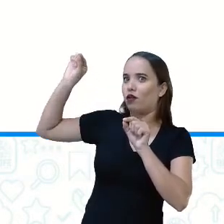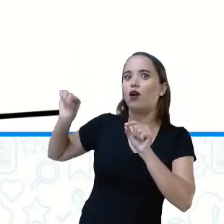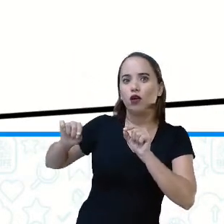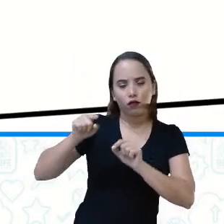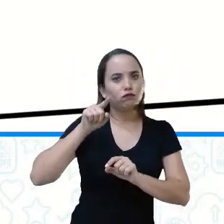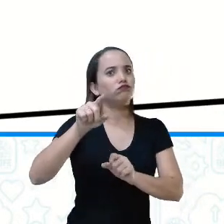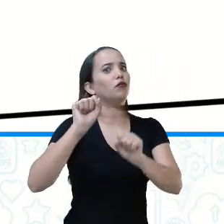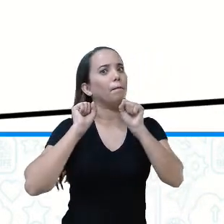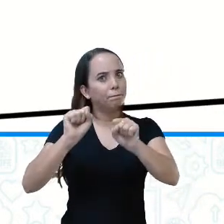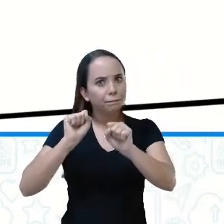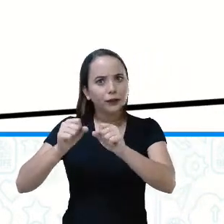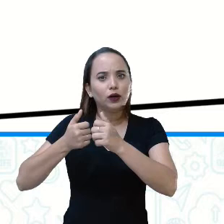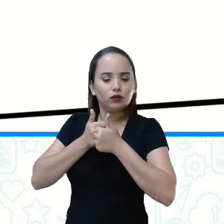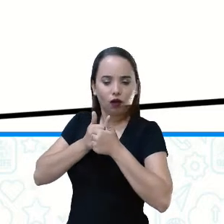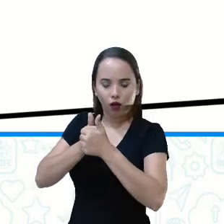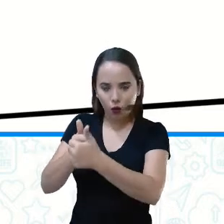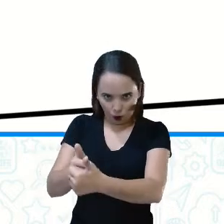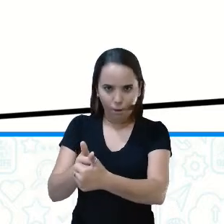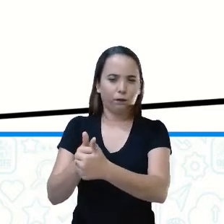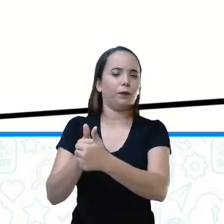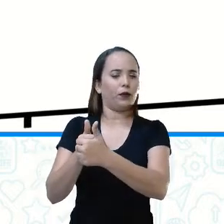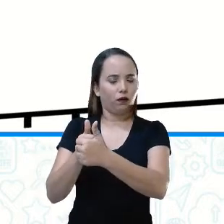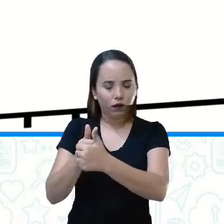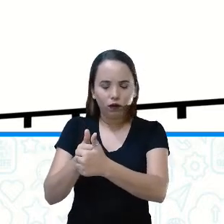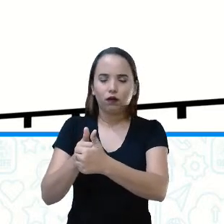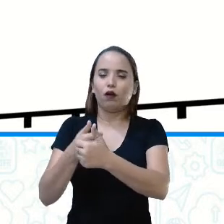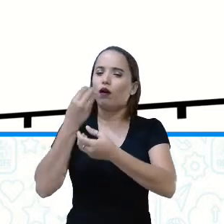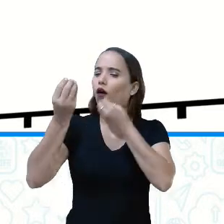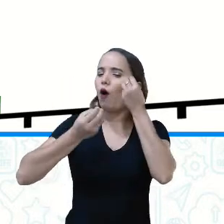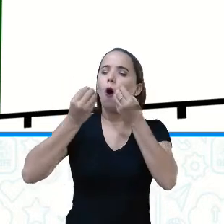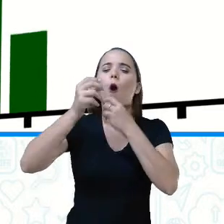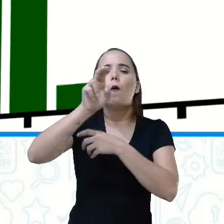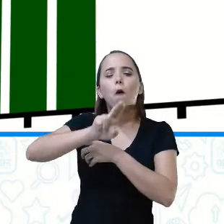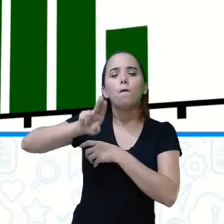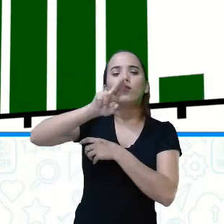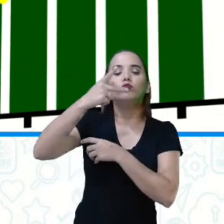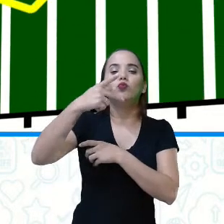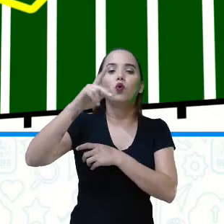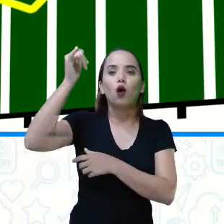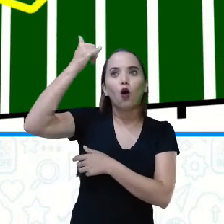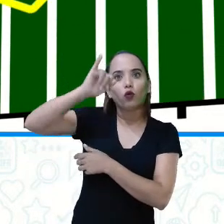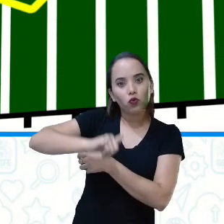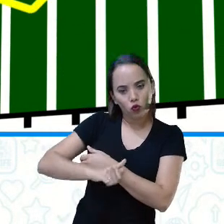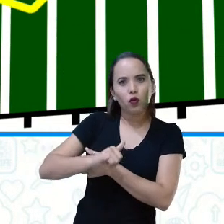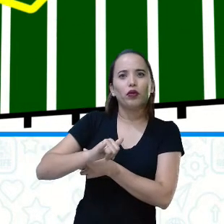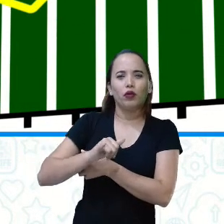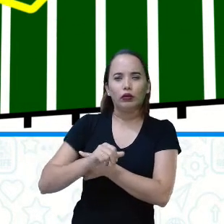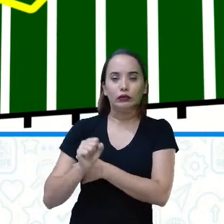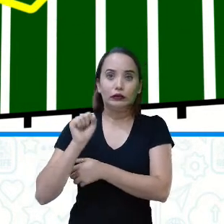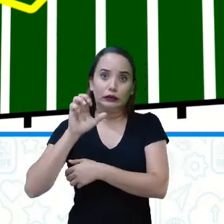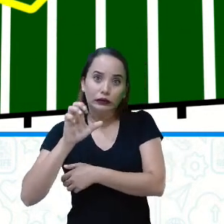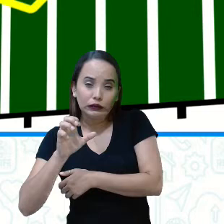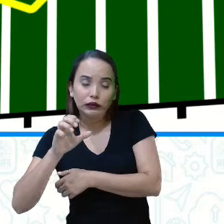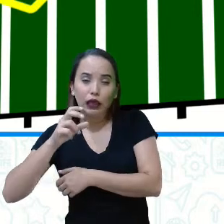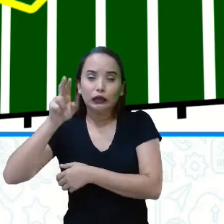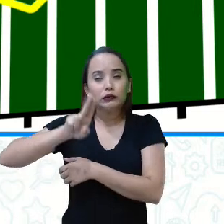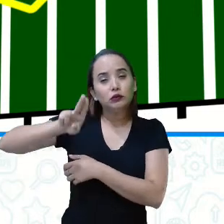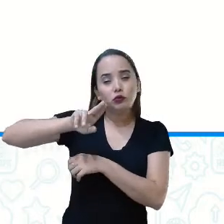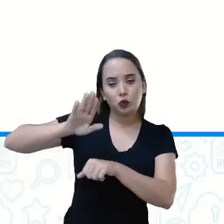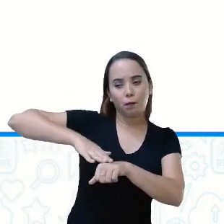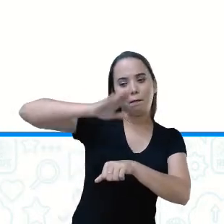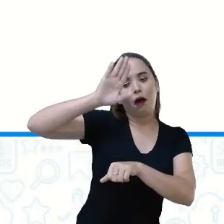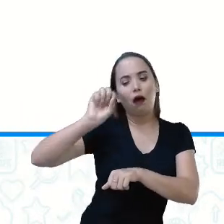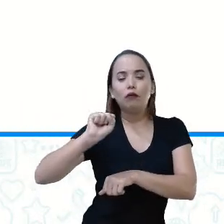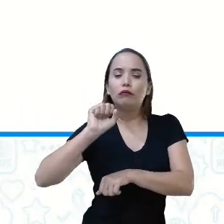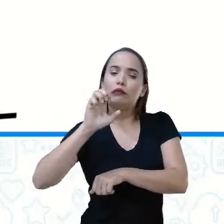gráficos na sua conta de energia, você pode ali analisar que mês você gastou mais, que mês você gastou